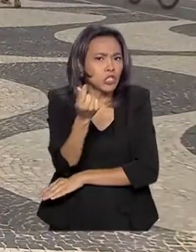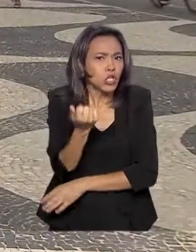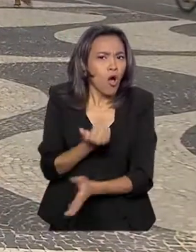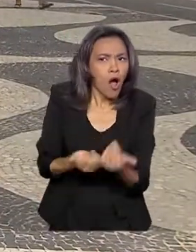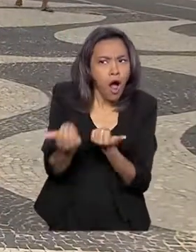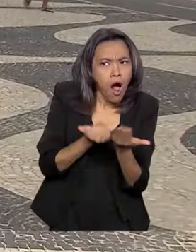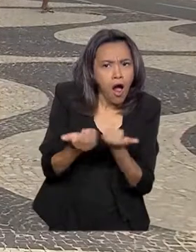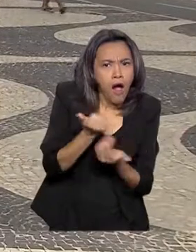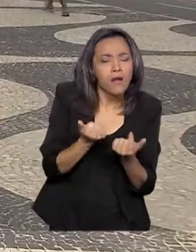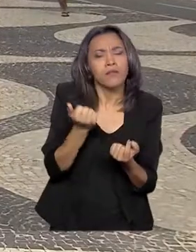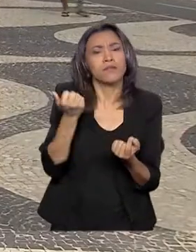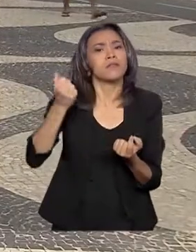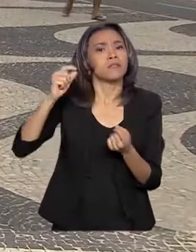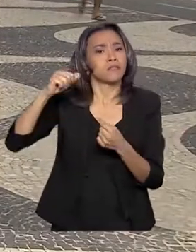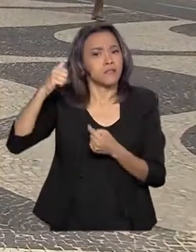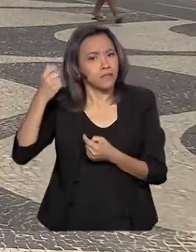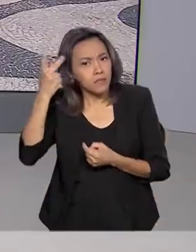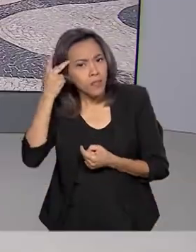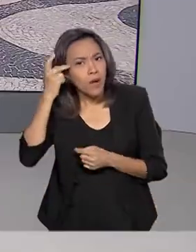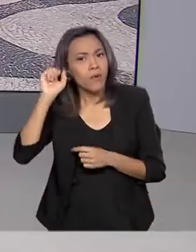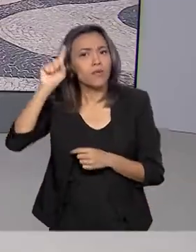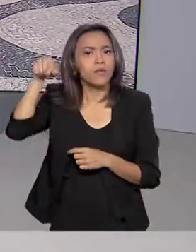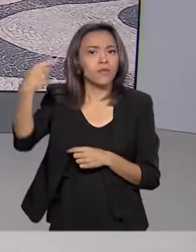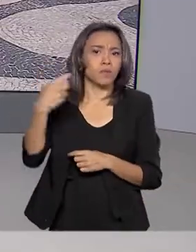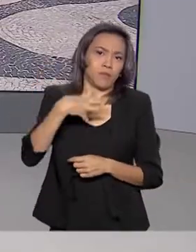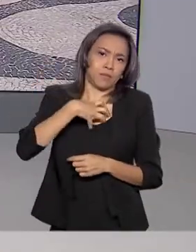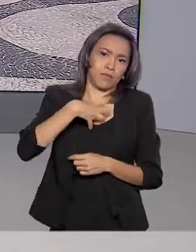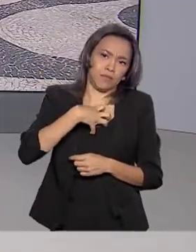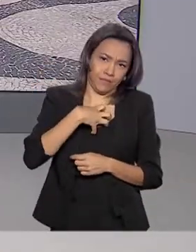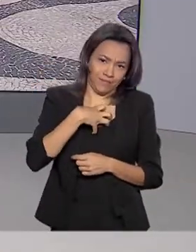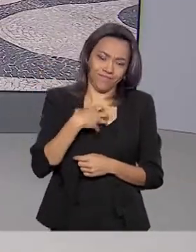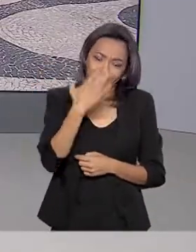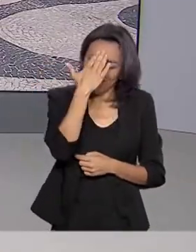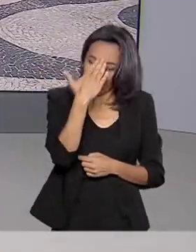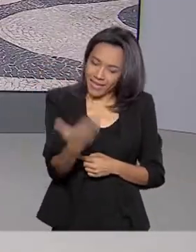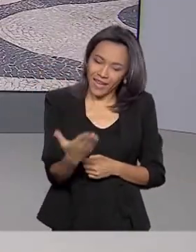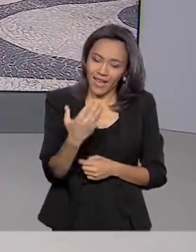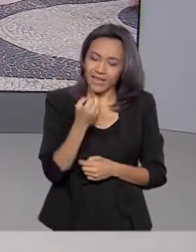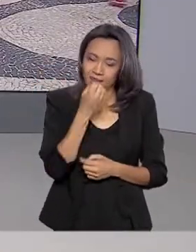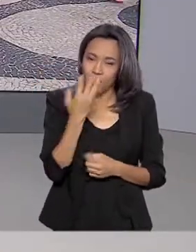seguido por São Paulo e Bahia, Carla. Tá certo, muito obrigada. Boa folia aí para você.